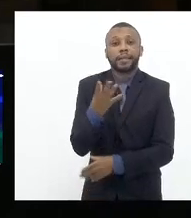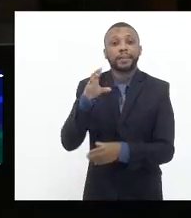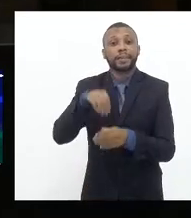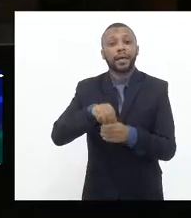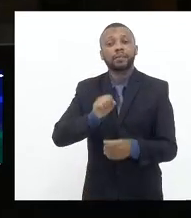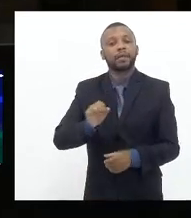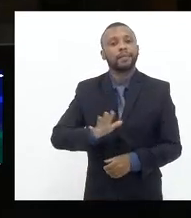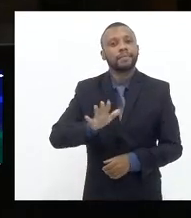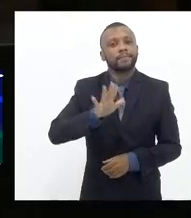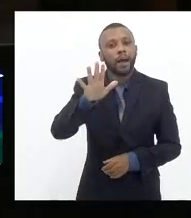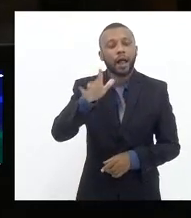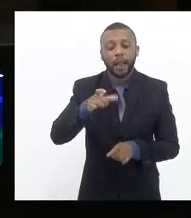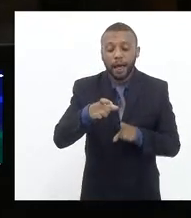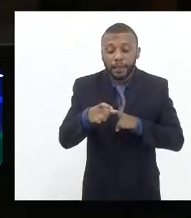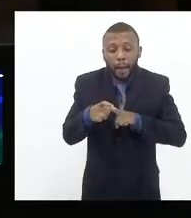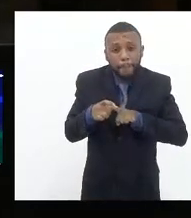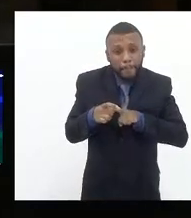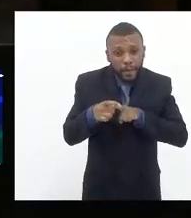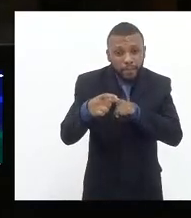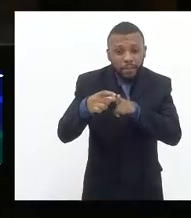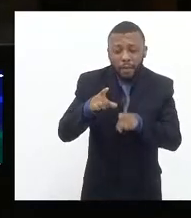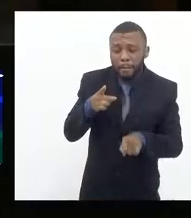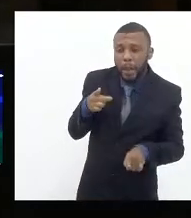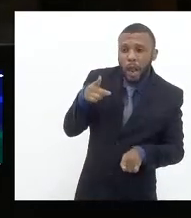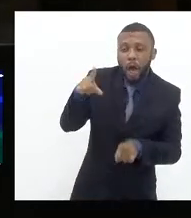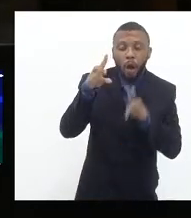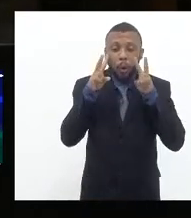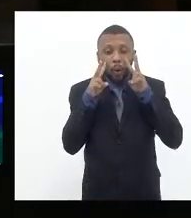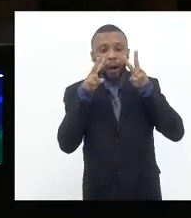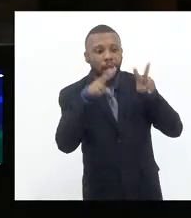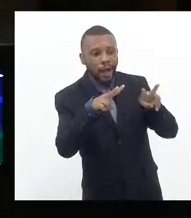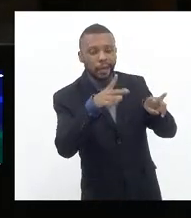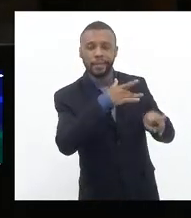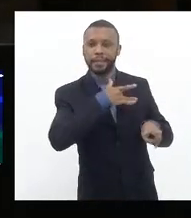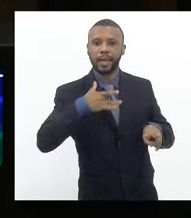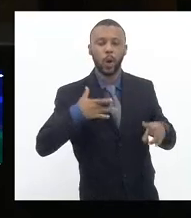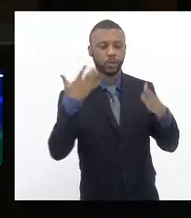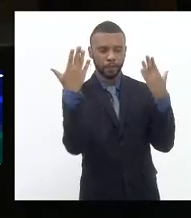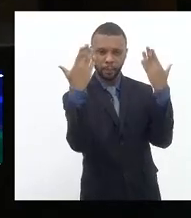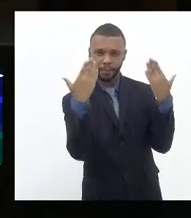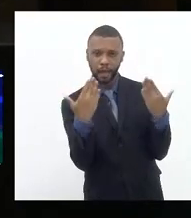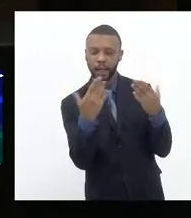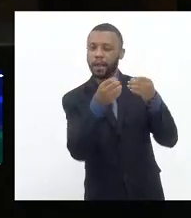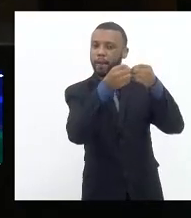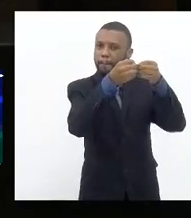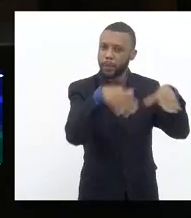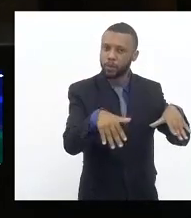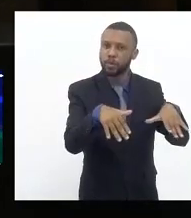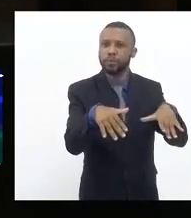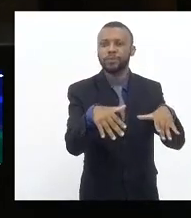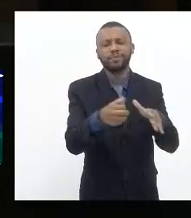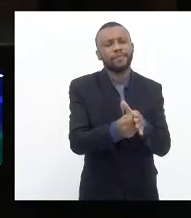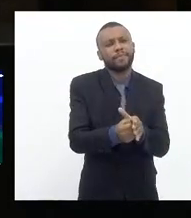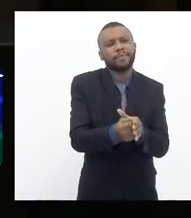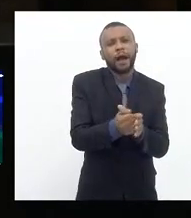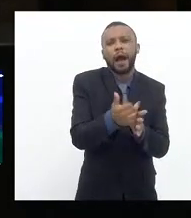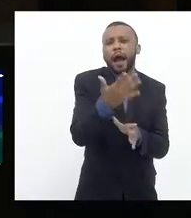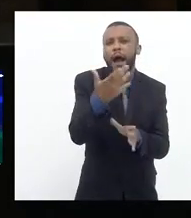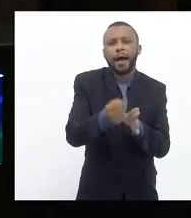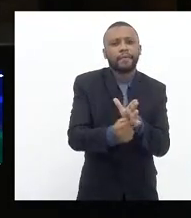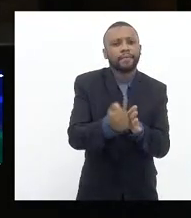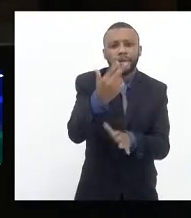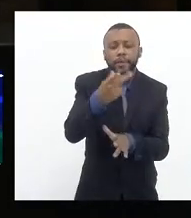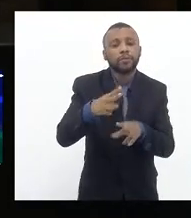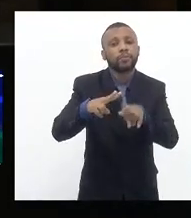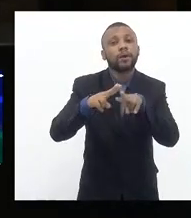da periferia, o olhar sobre a saúde mental ele é prejudicado diante, muitas vezes, da falta